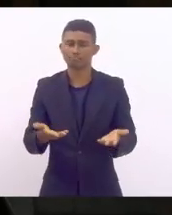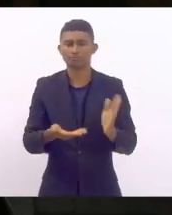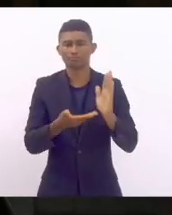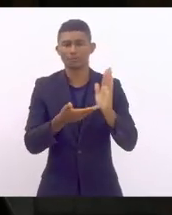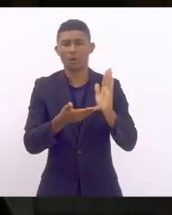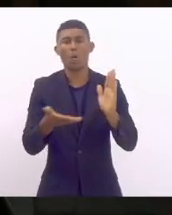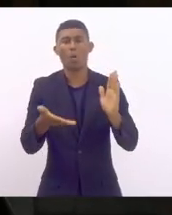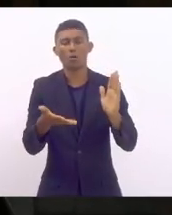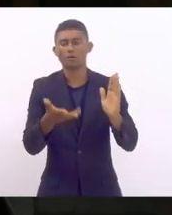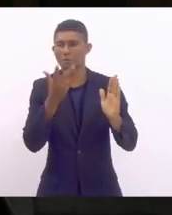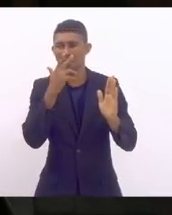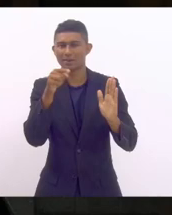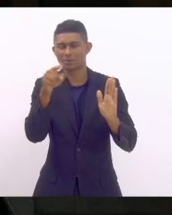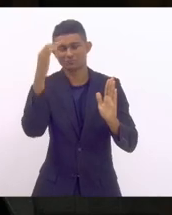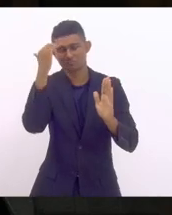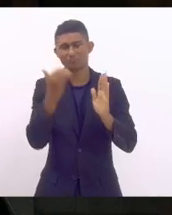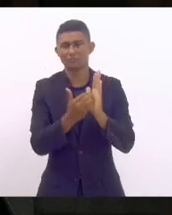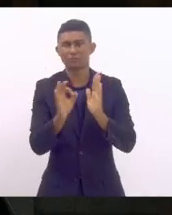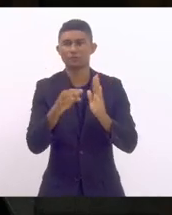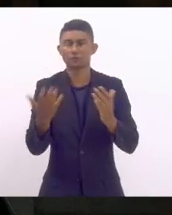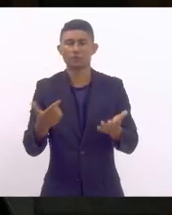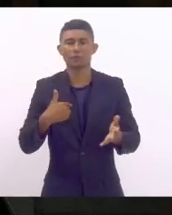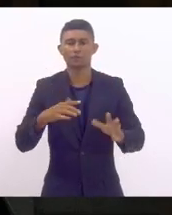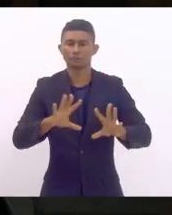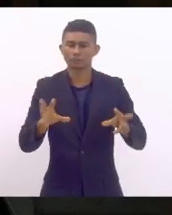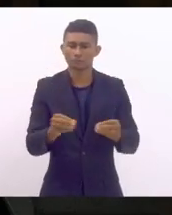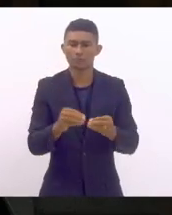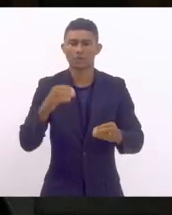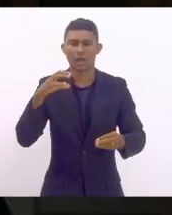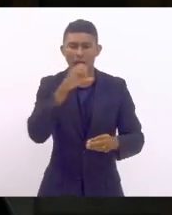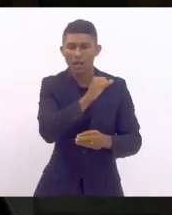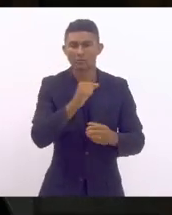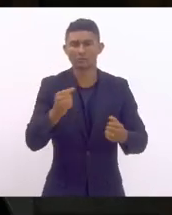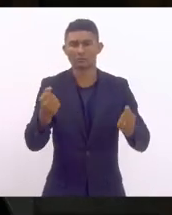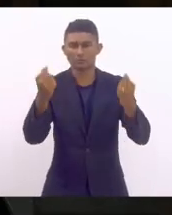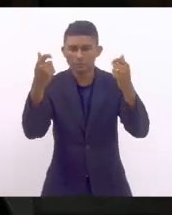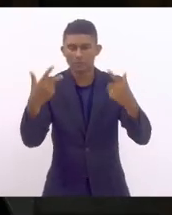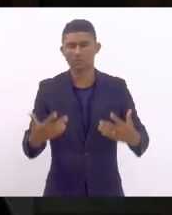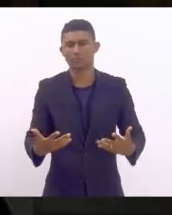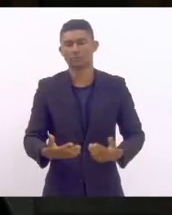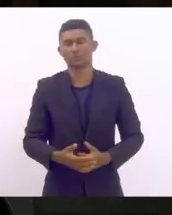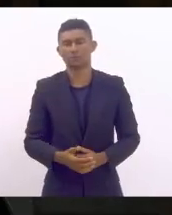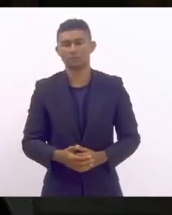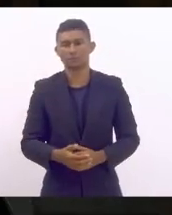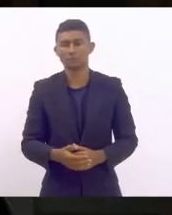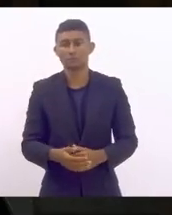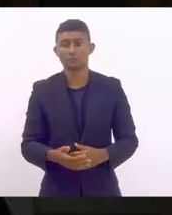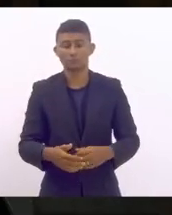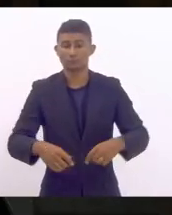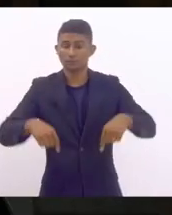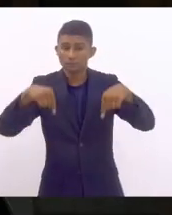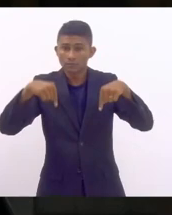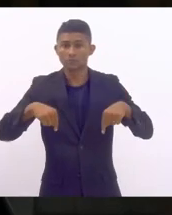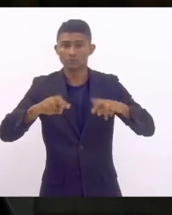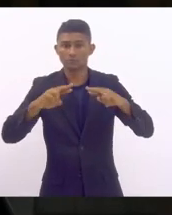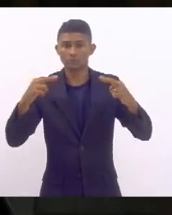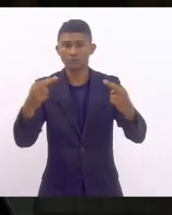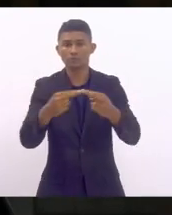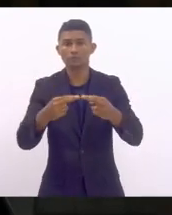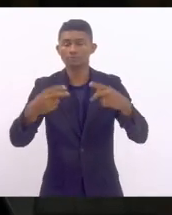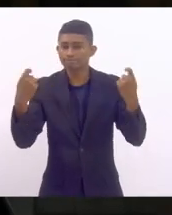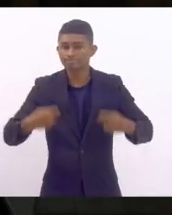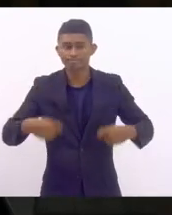Nacional de Educação por isso faço aqui essa rápida manifestação é quero dizer que esse ato precisa reverberar